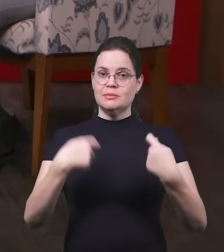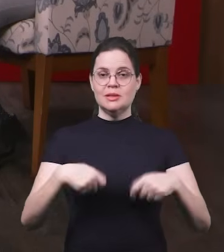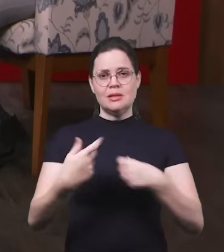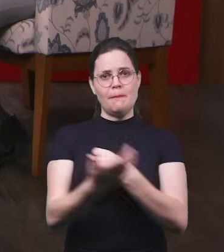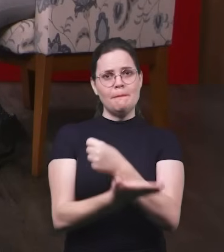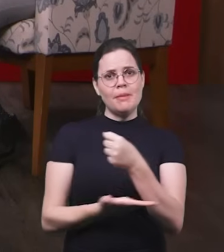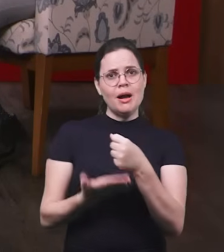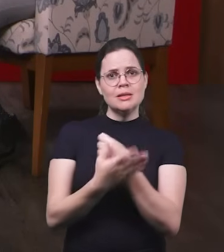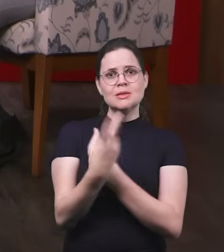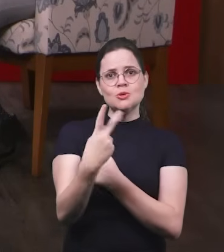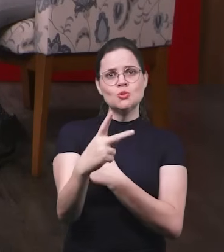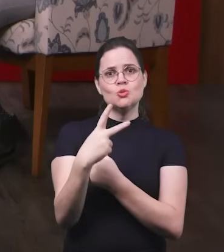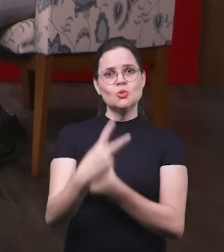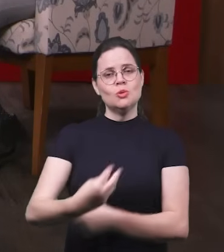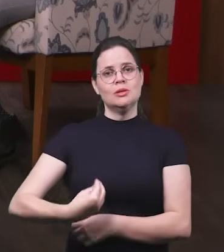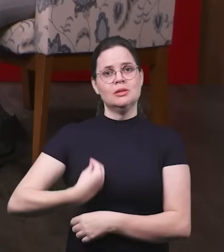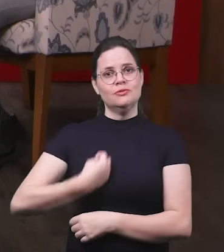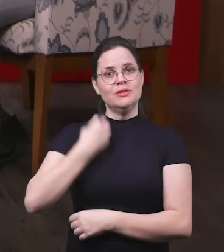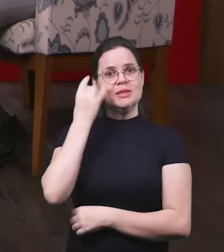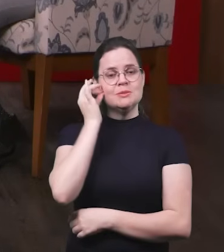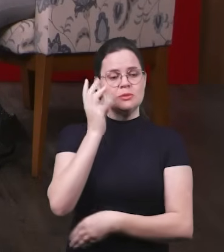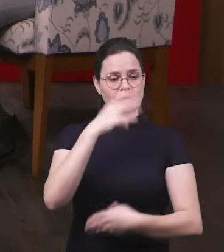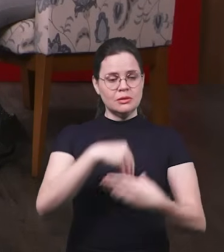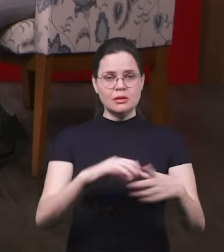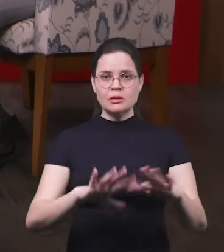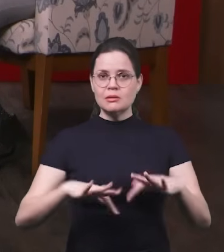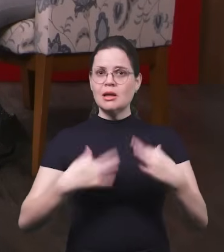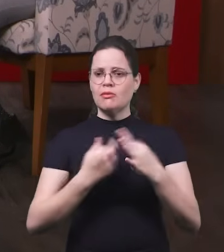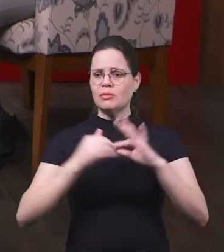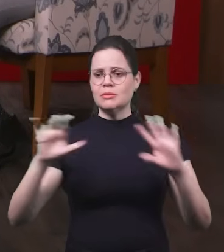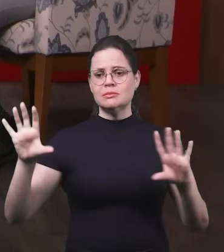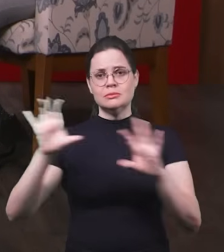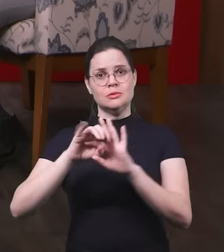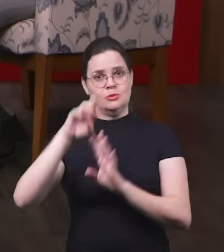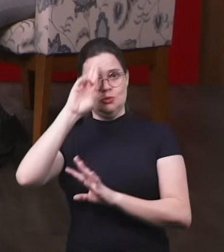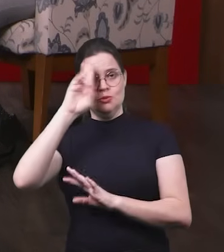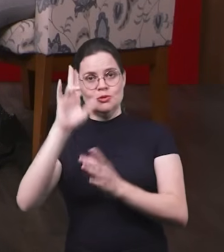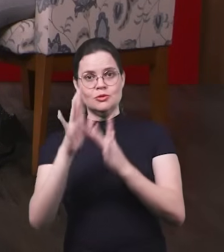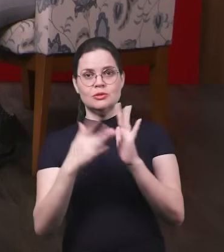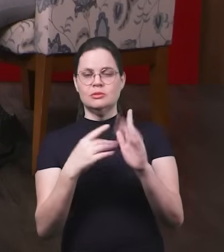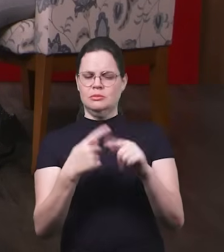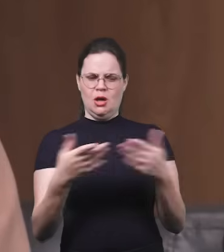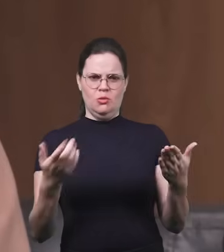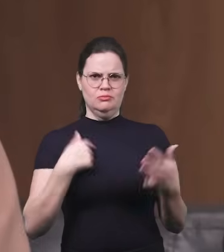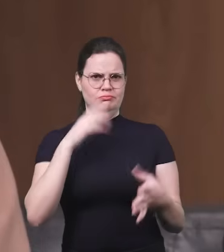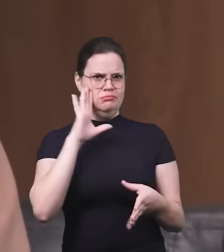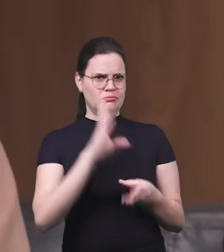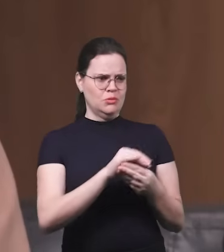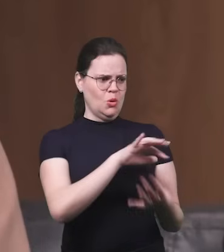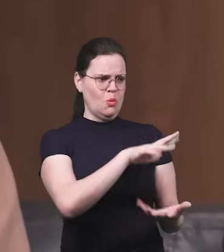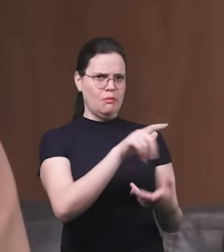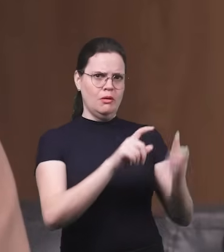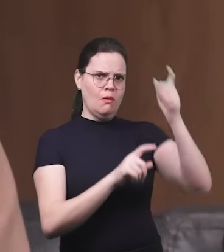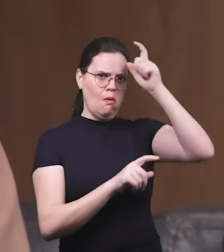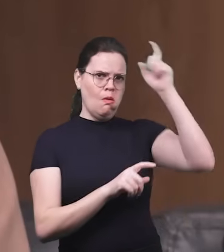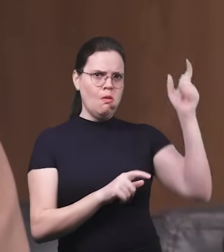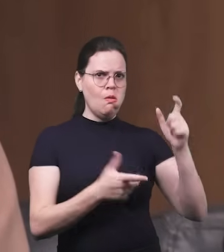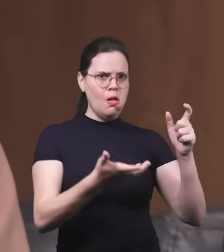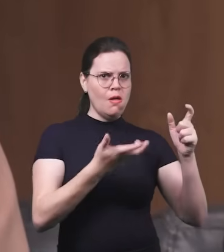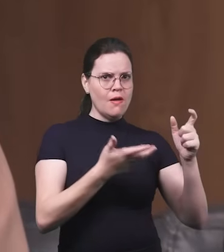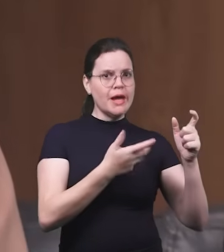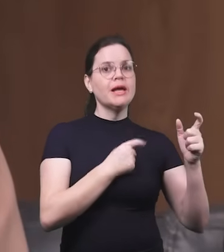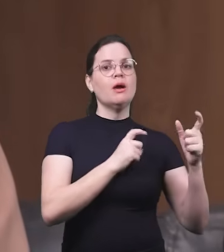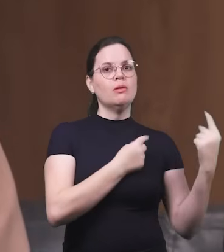construa um lar espiritual. Exato. Porque os predadores estão aí hoje. E o